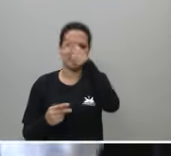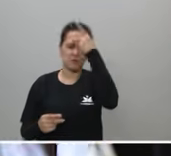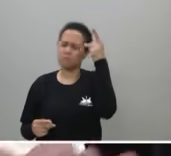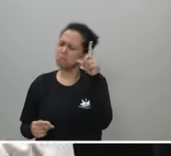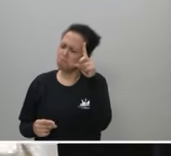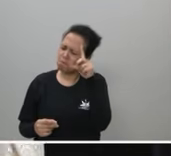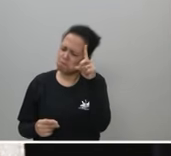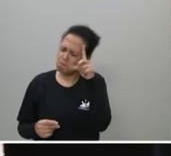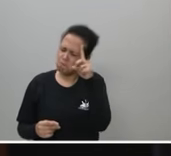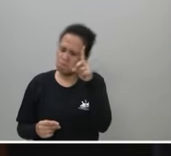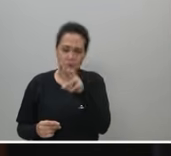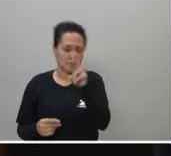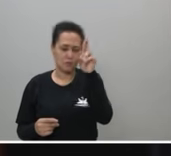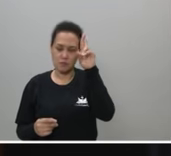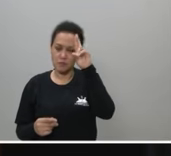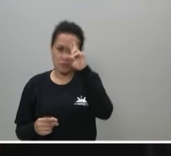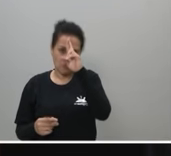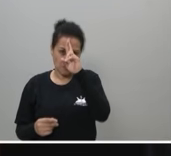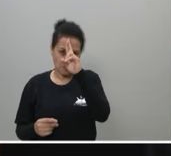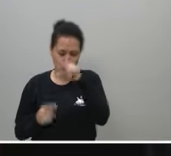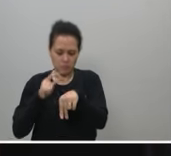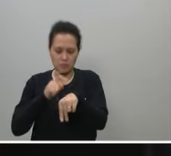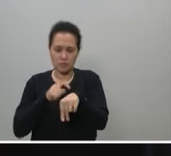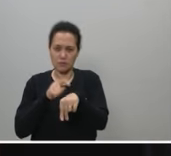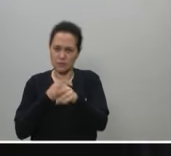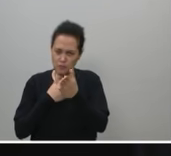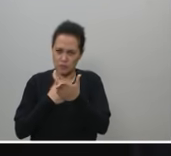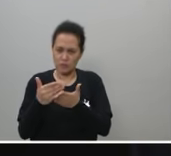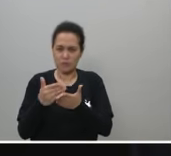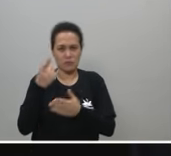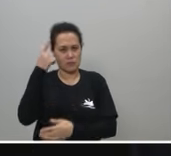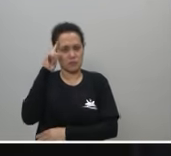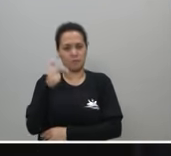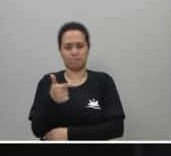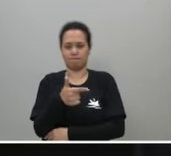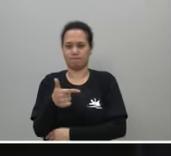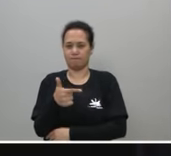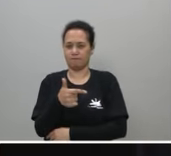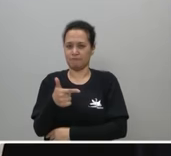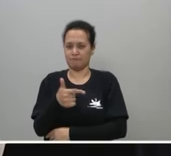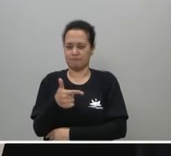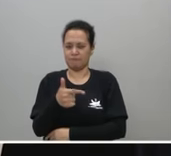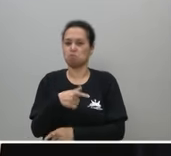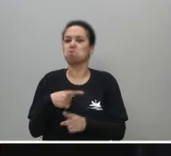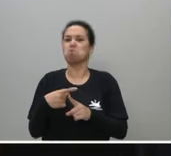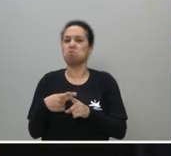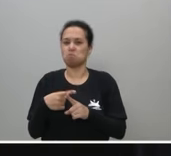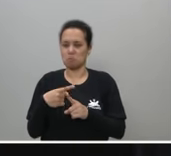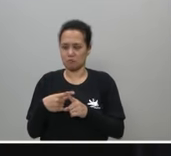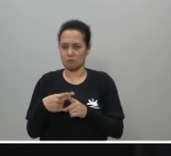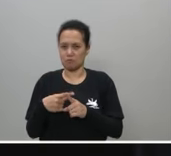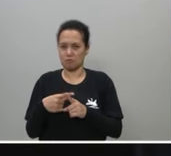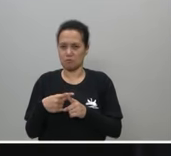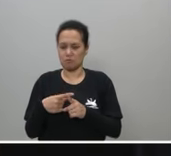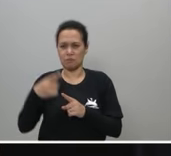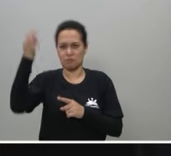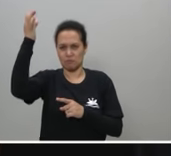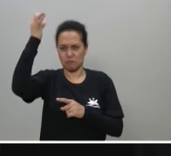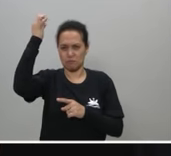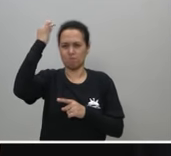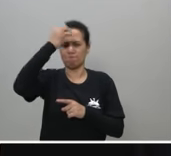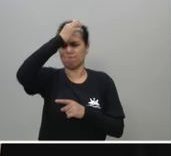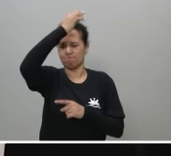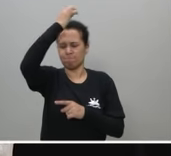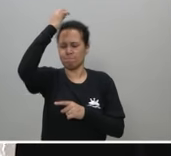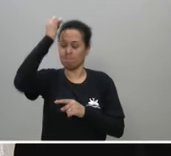ao meio-dia, a partir do dia 22, porque o Espírito Defensor nos